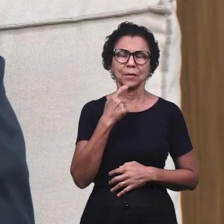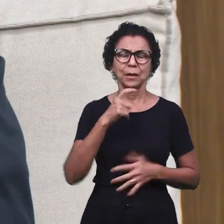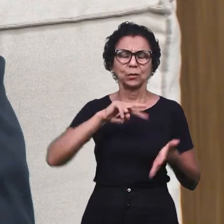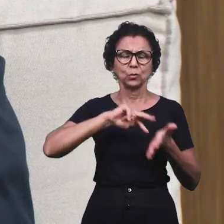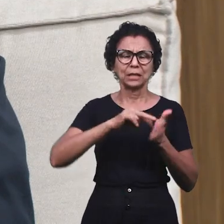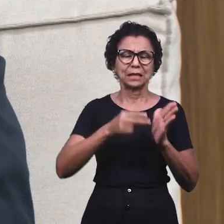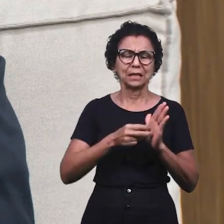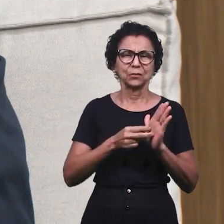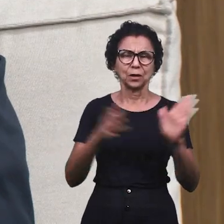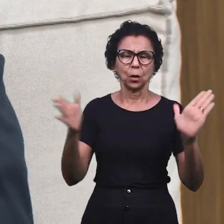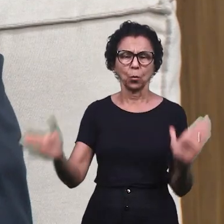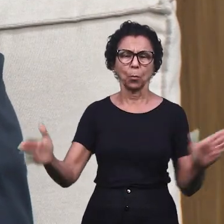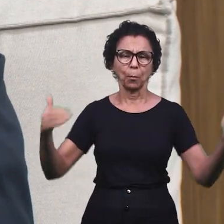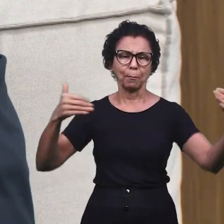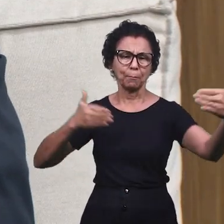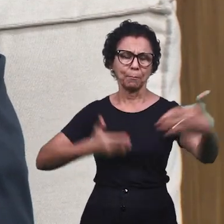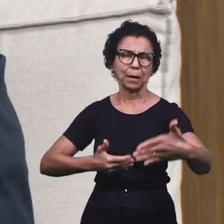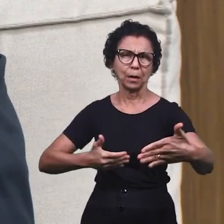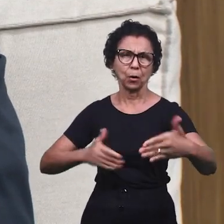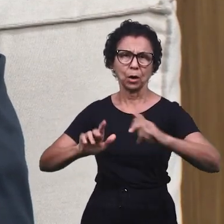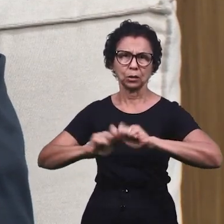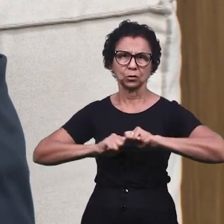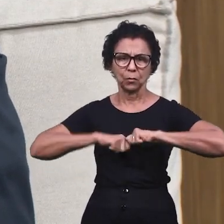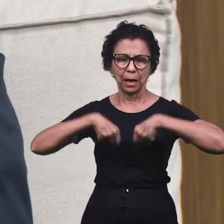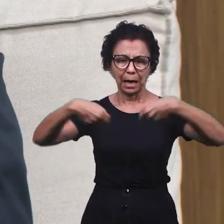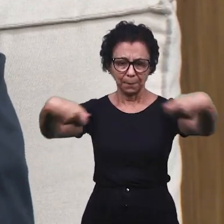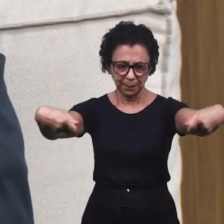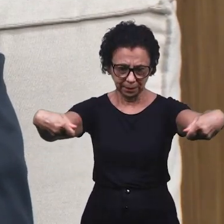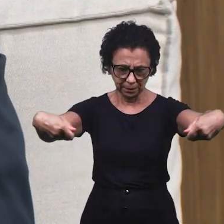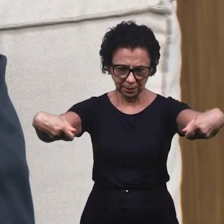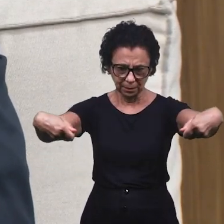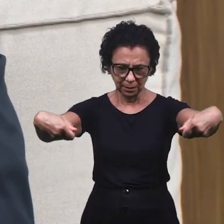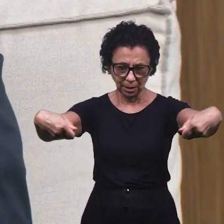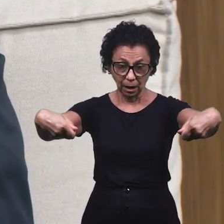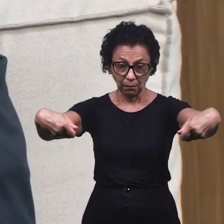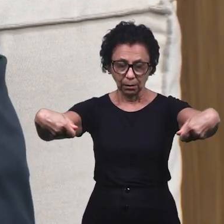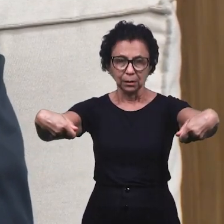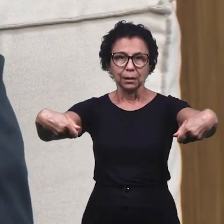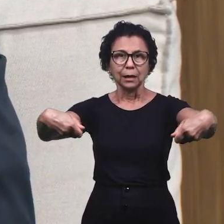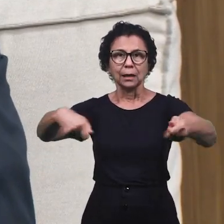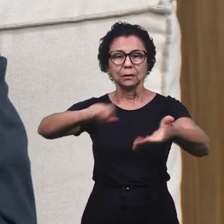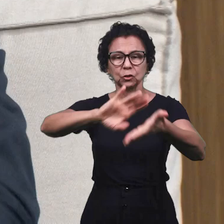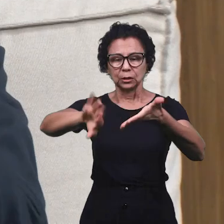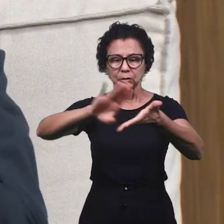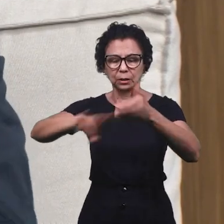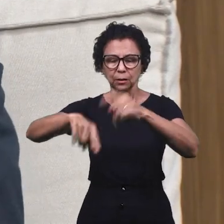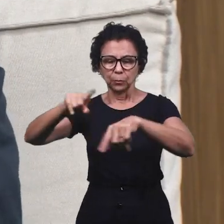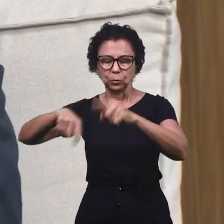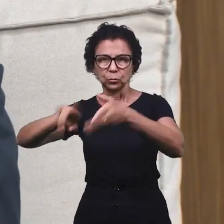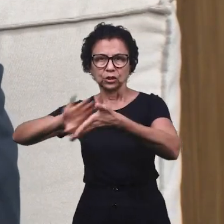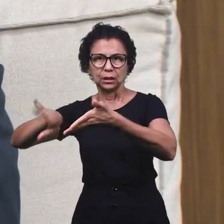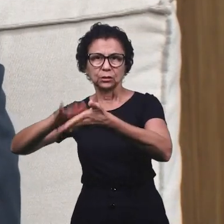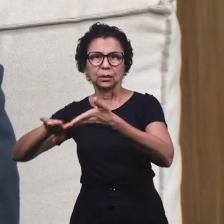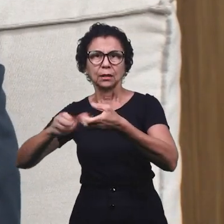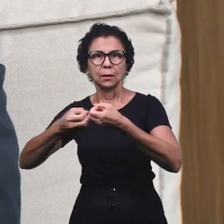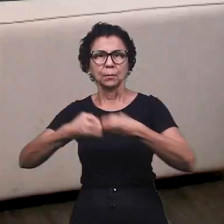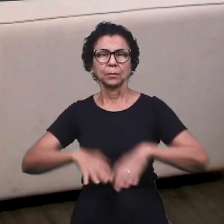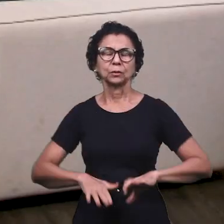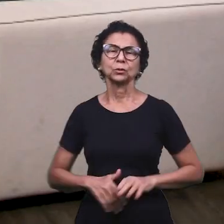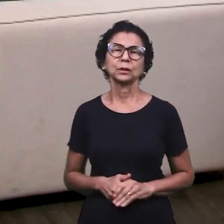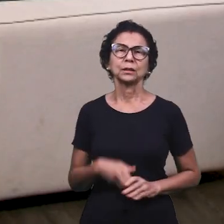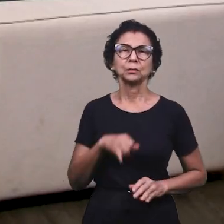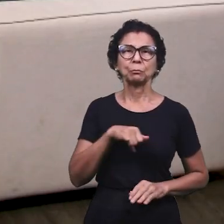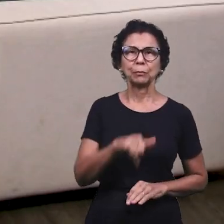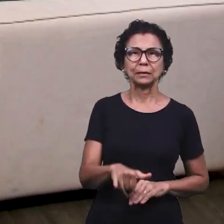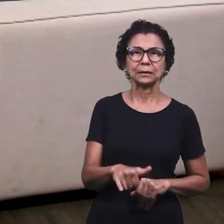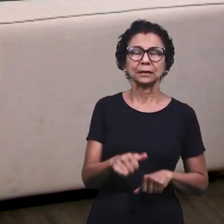50 mil dólares, assim, porque você tira se você tiver os documentos, meia hora você tira um radar expresso. Uma empresa